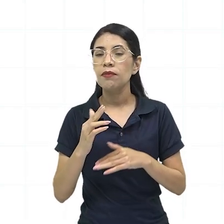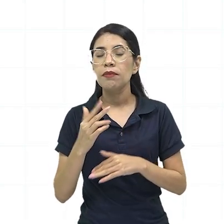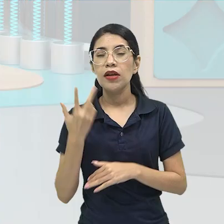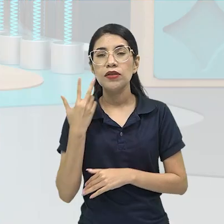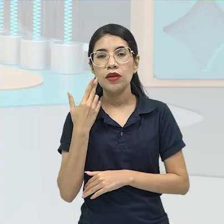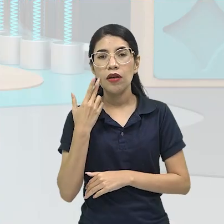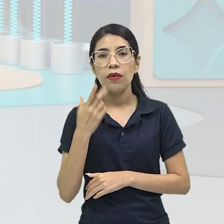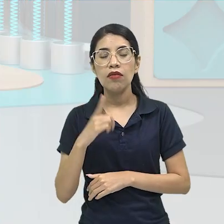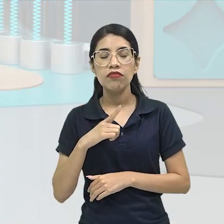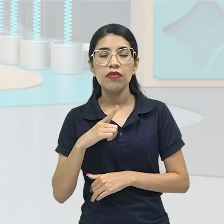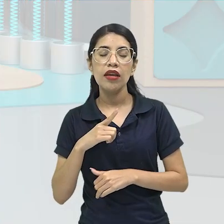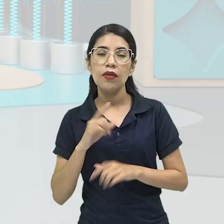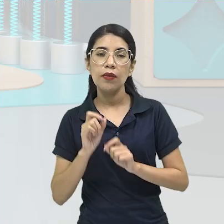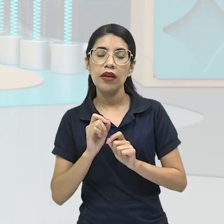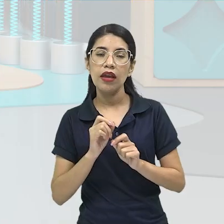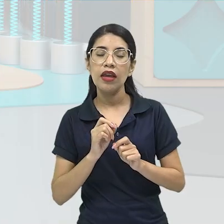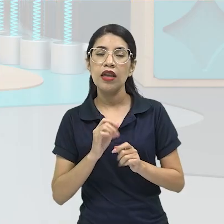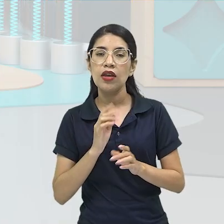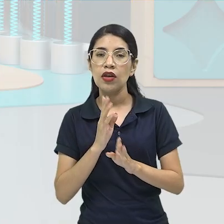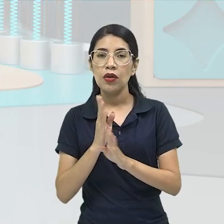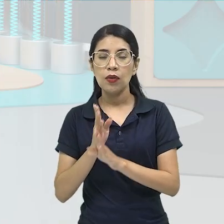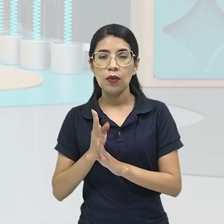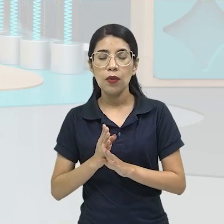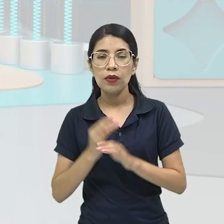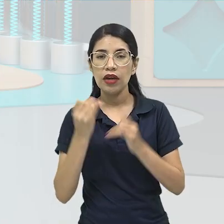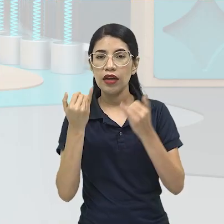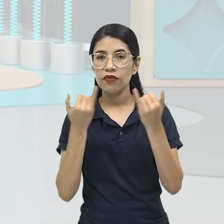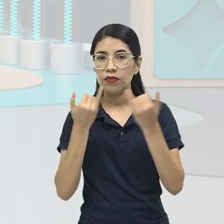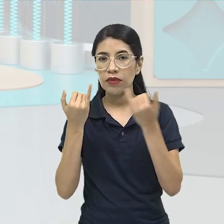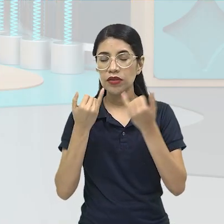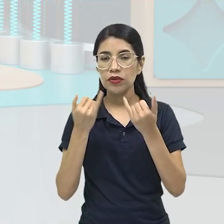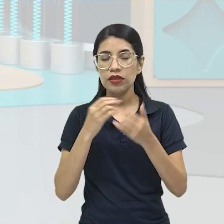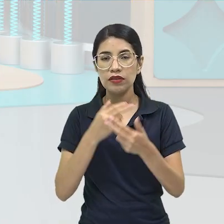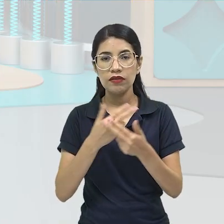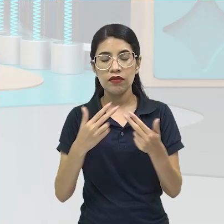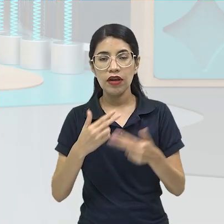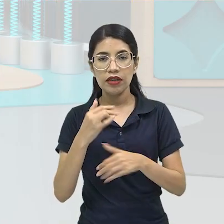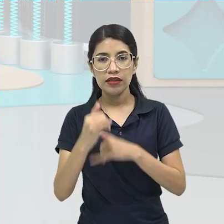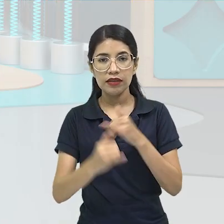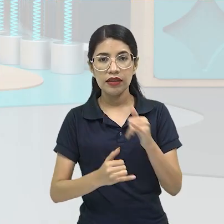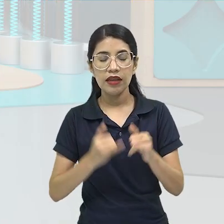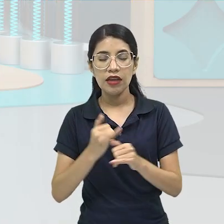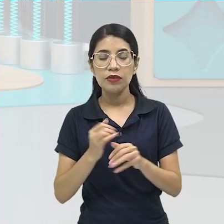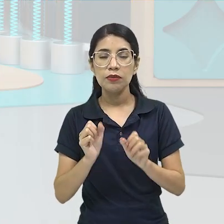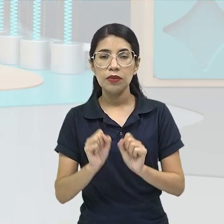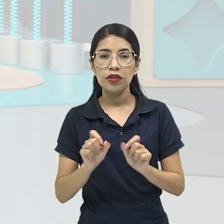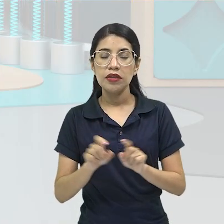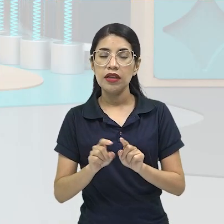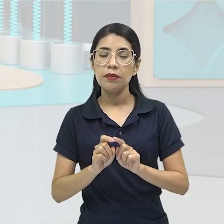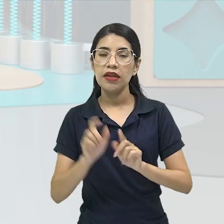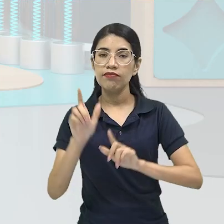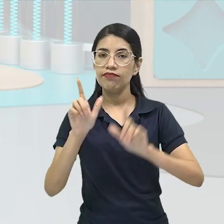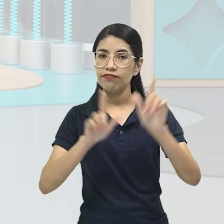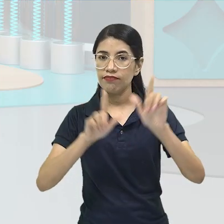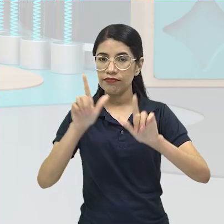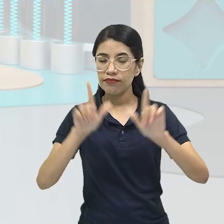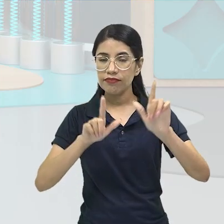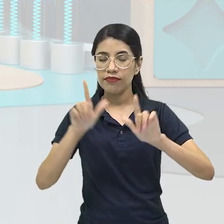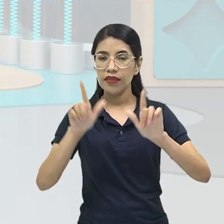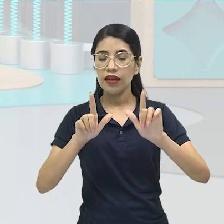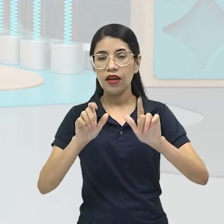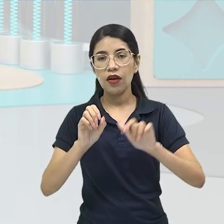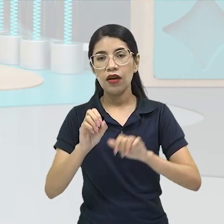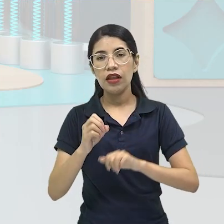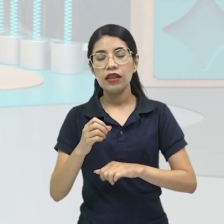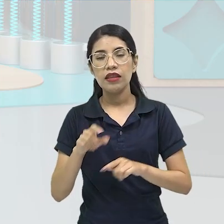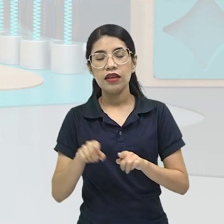mais comum a gente ter contato com qualquer notícia através da internet, né? Pode ainda ser também pela televisão,